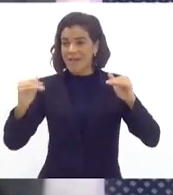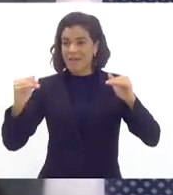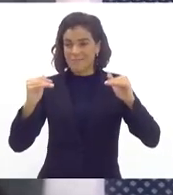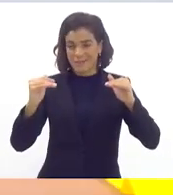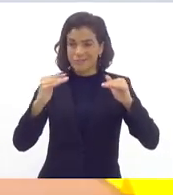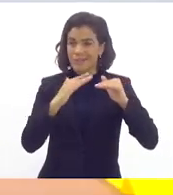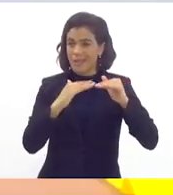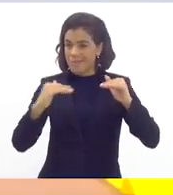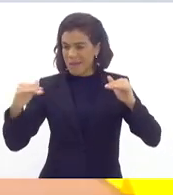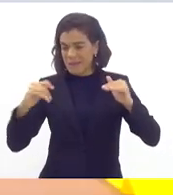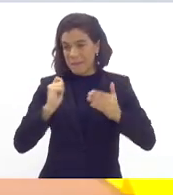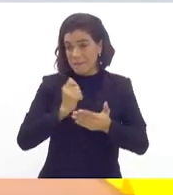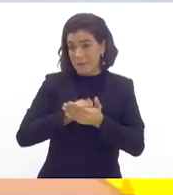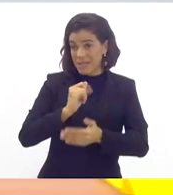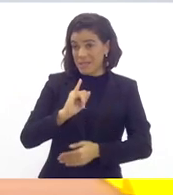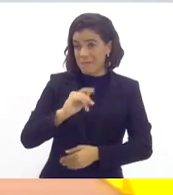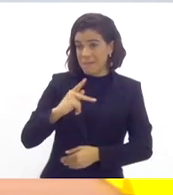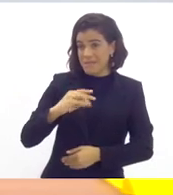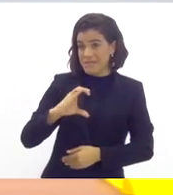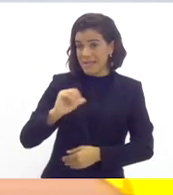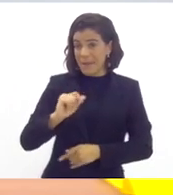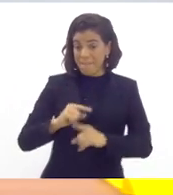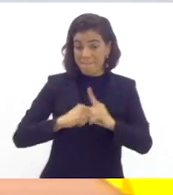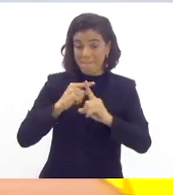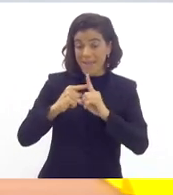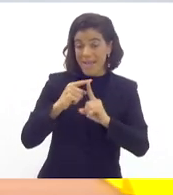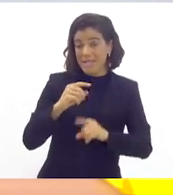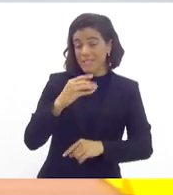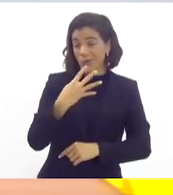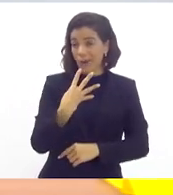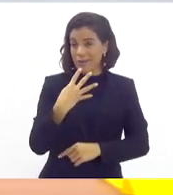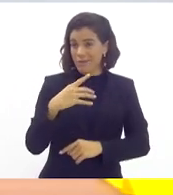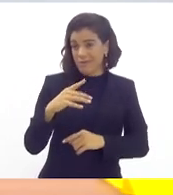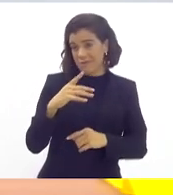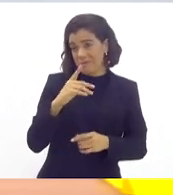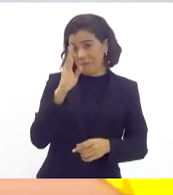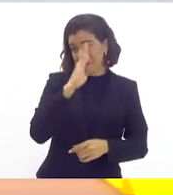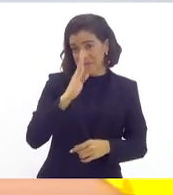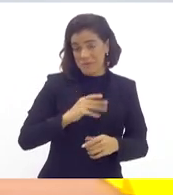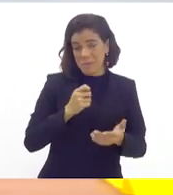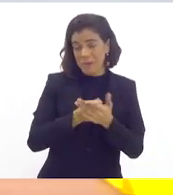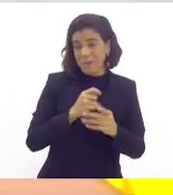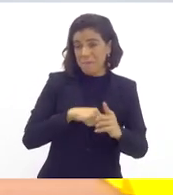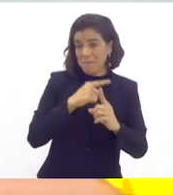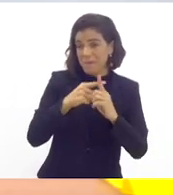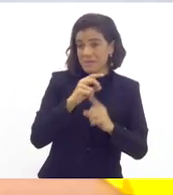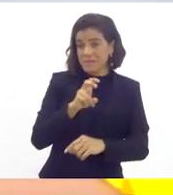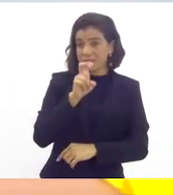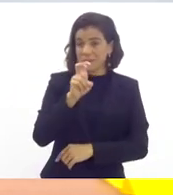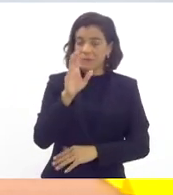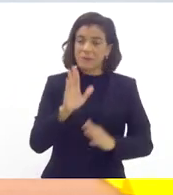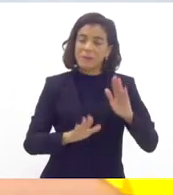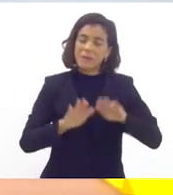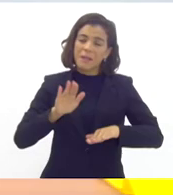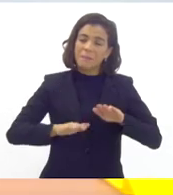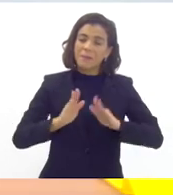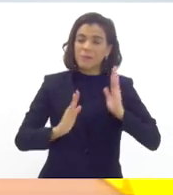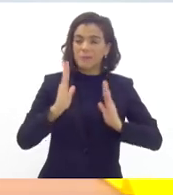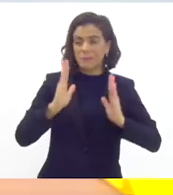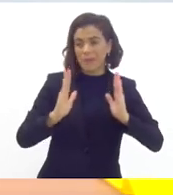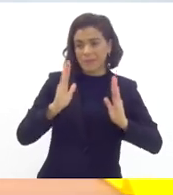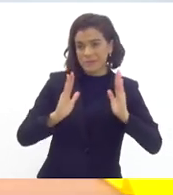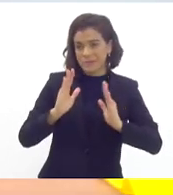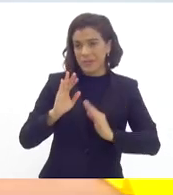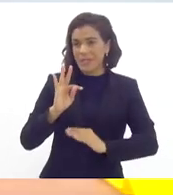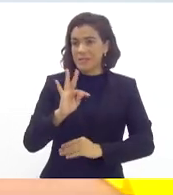Na margem, vocês estão pagando IPCA mais 4, a União está pagando mais 5,5%, 5,7%, dependendo aí do prazo do título da